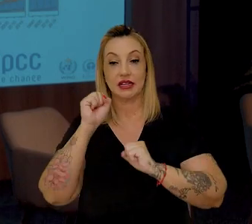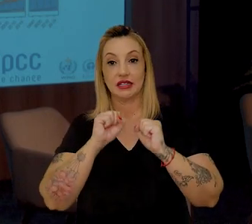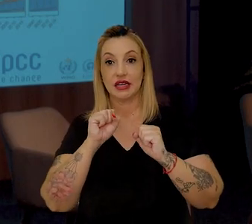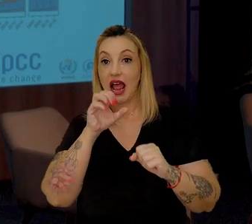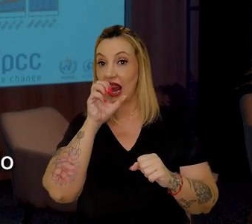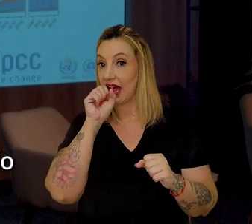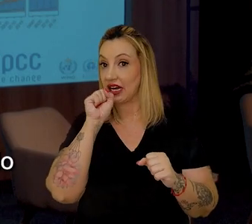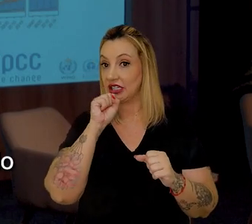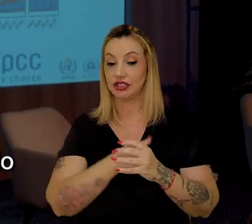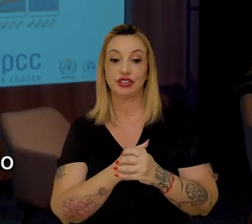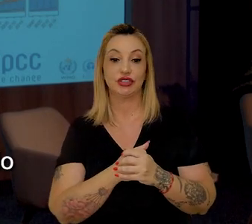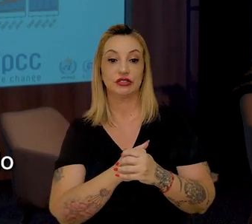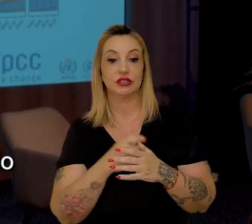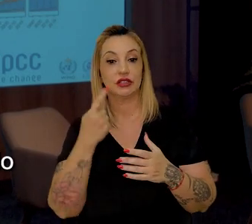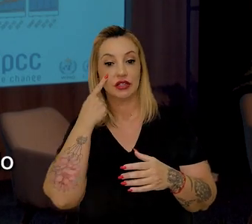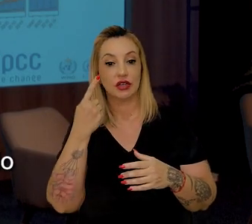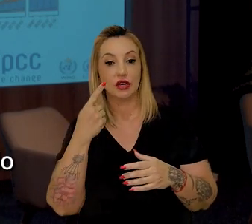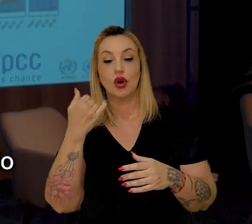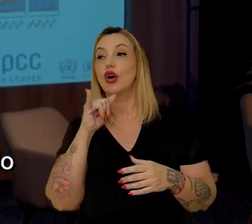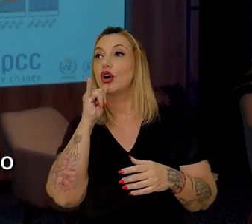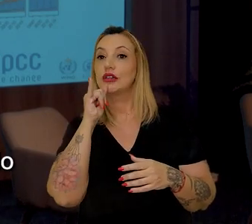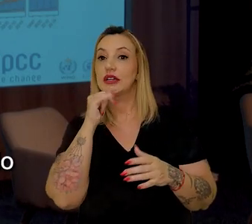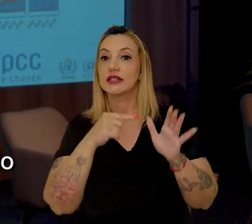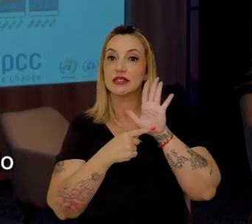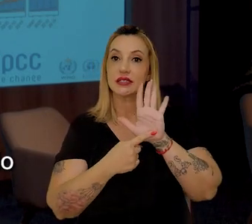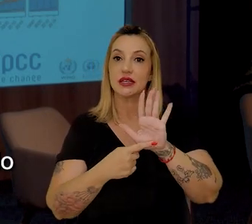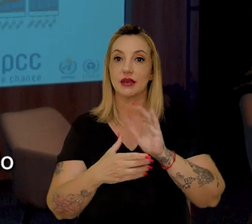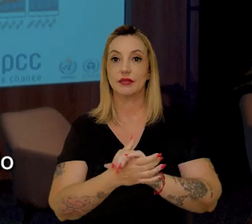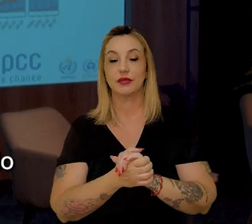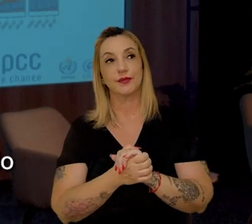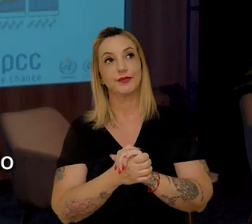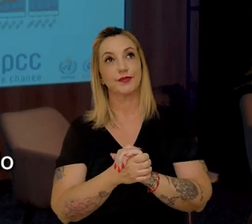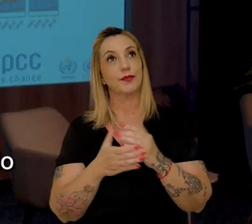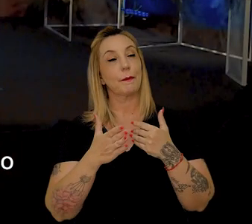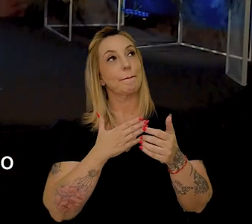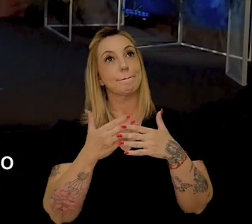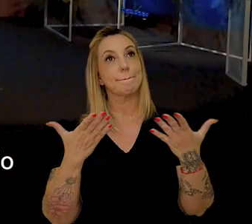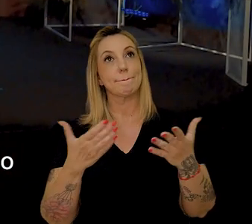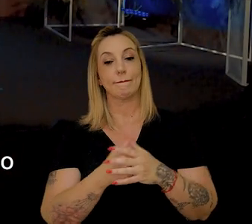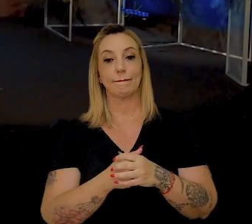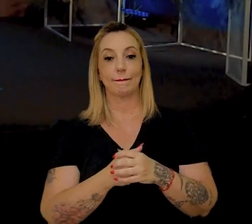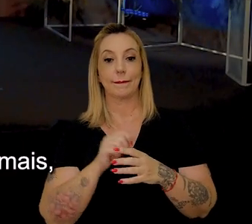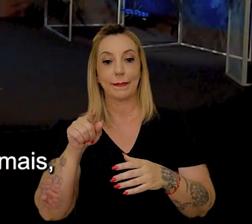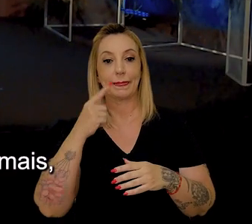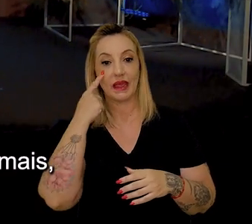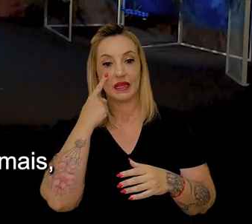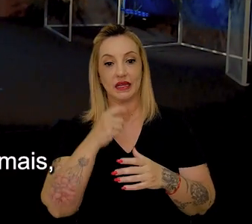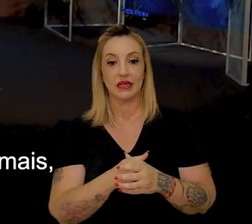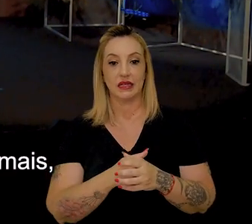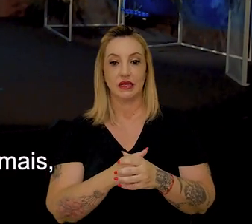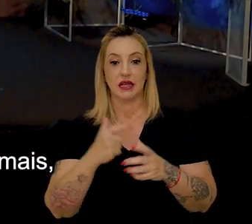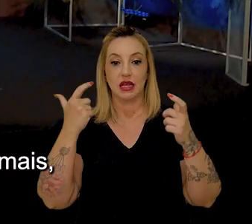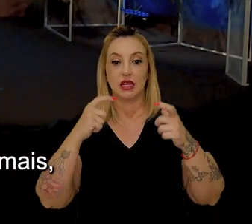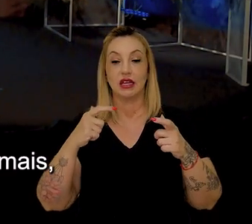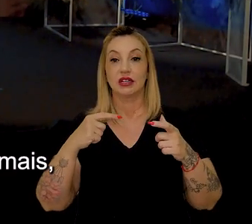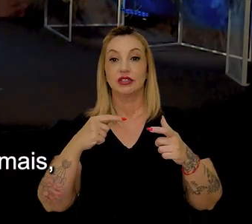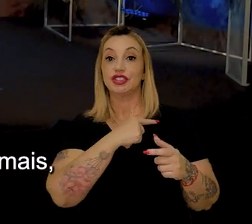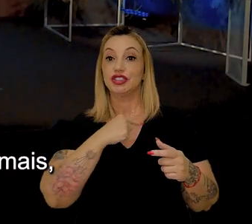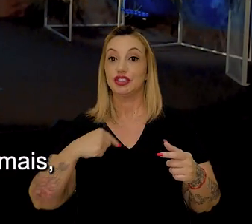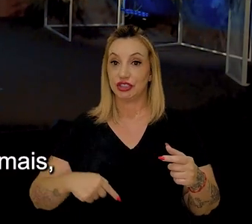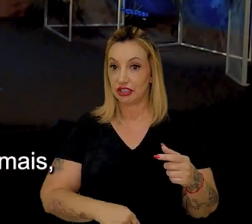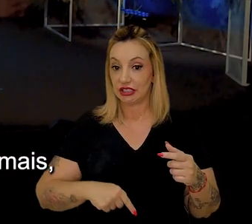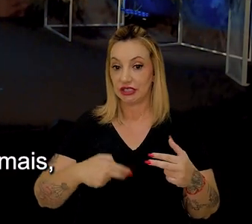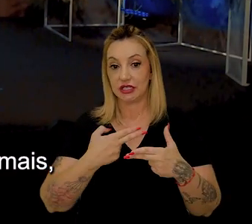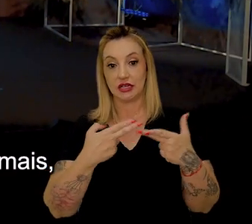laranjinha tá vamos pegar um um outro exemplo qual que é aqui Ah aqui né onde estamos ali com a China e tudo mais